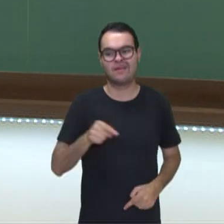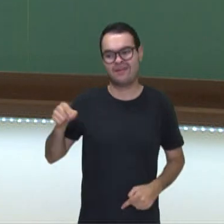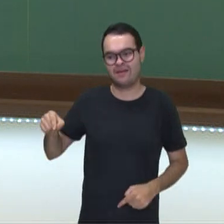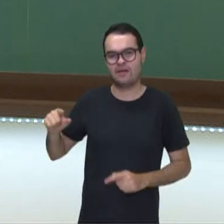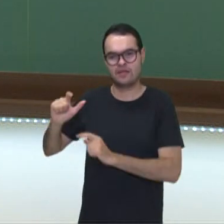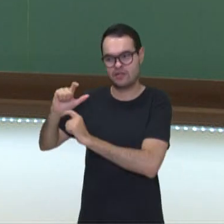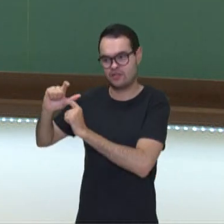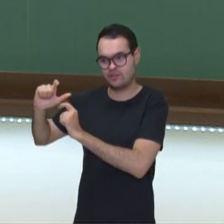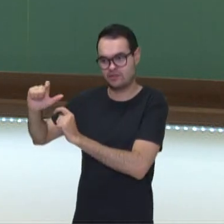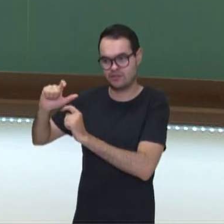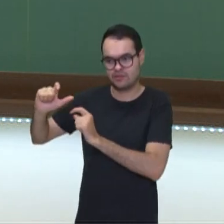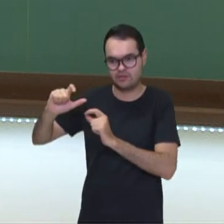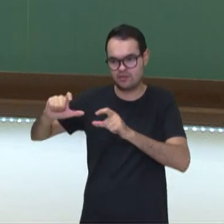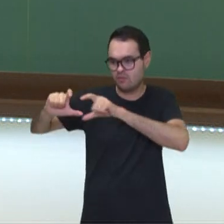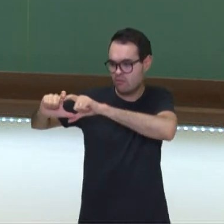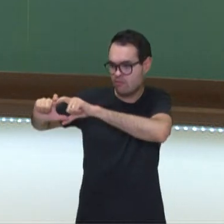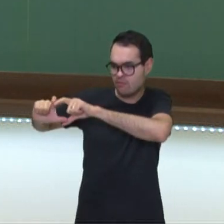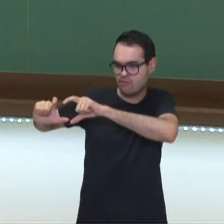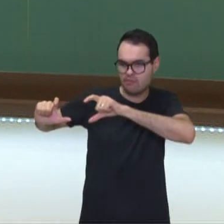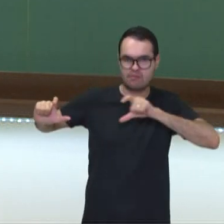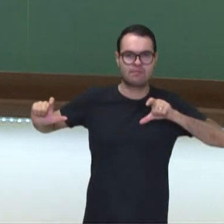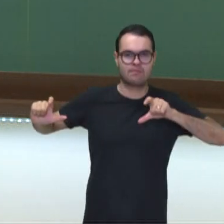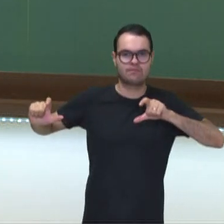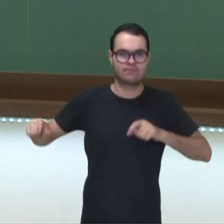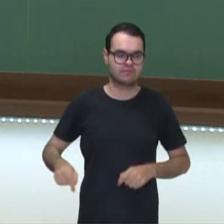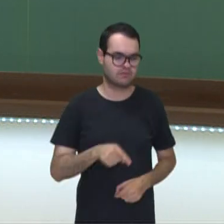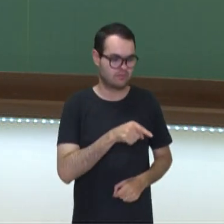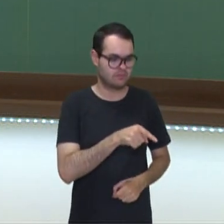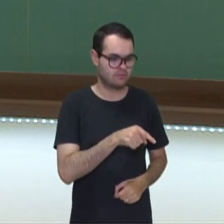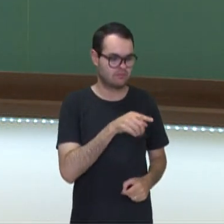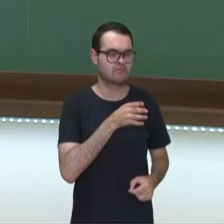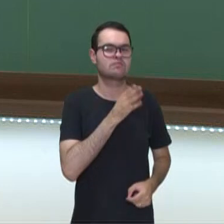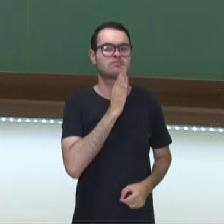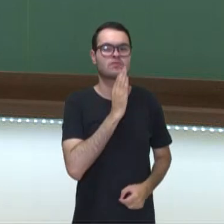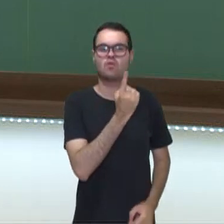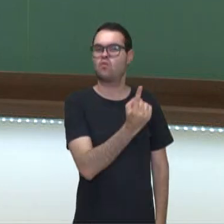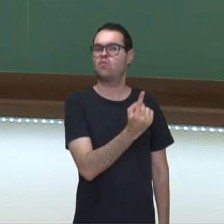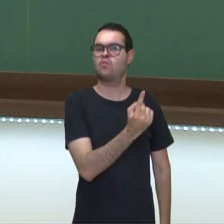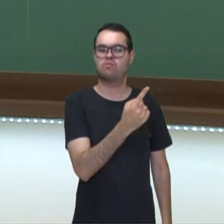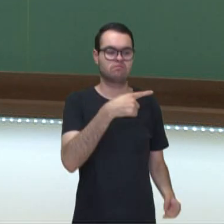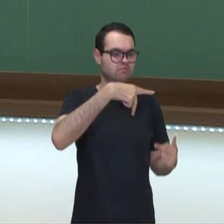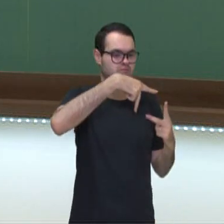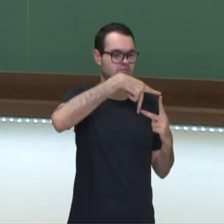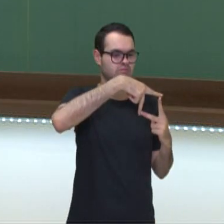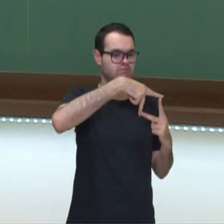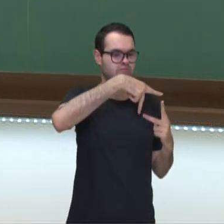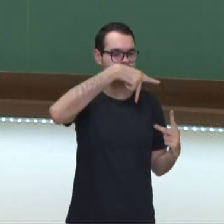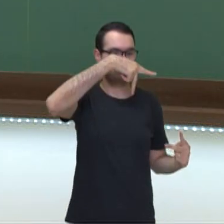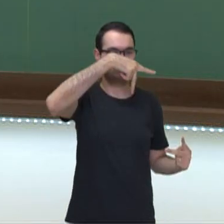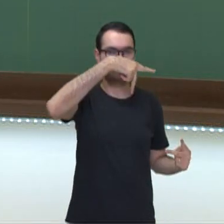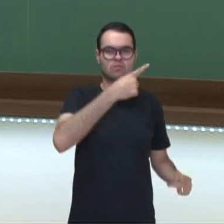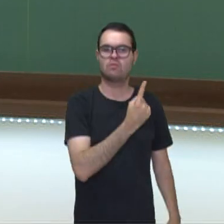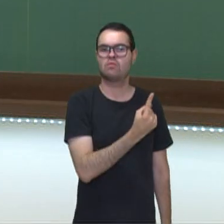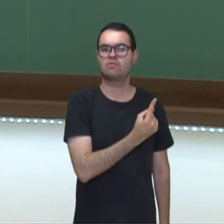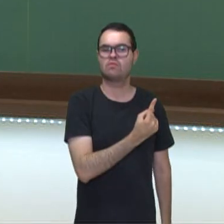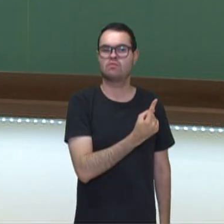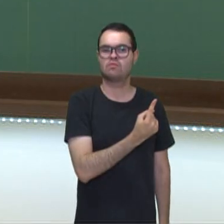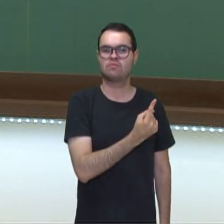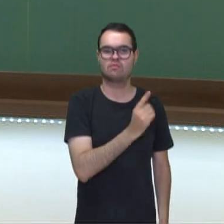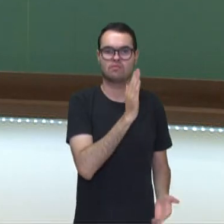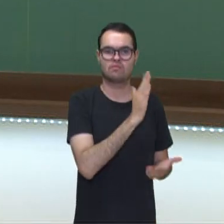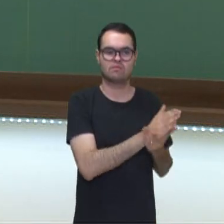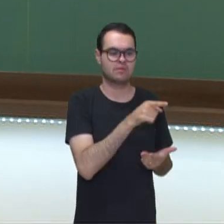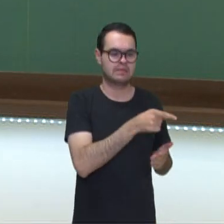horizontal, enquanto que a charge eu reconheço de imediato como um só quadro ou quadrinho, marcada